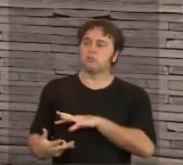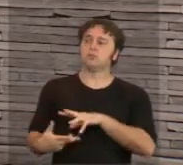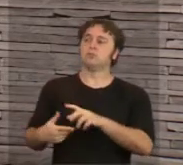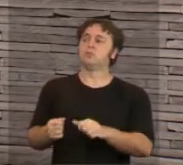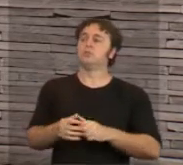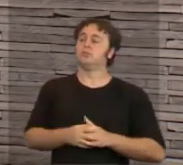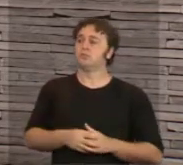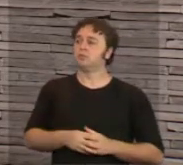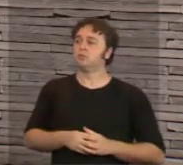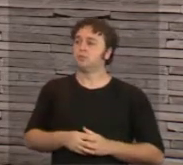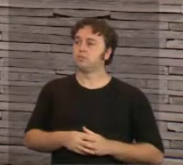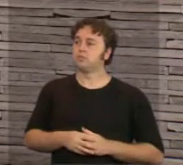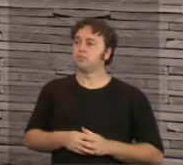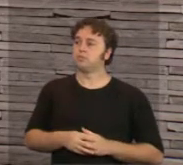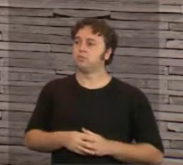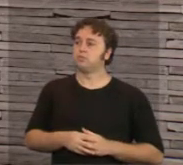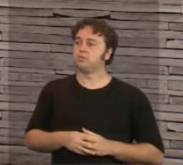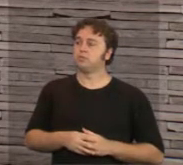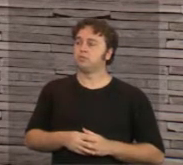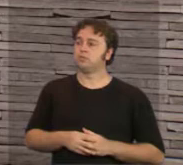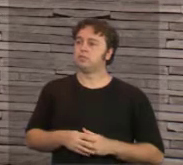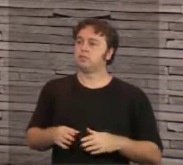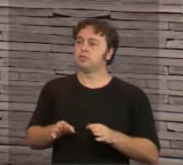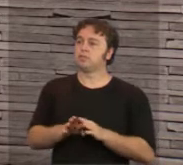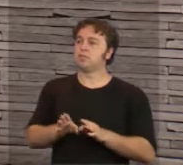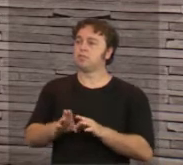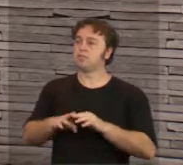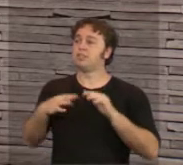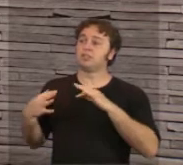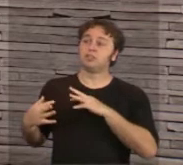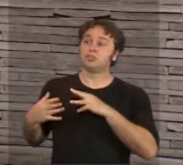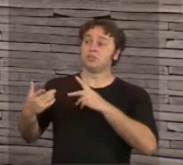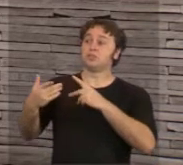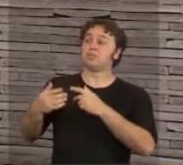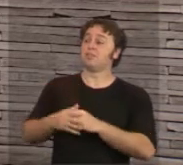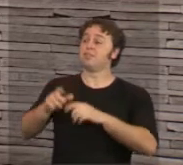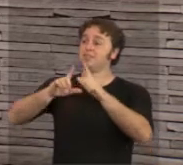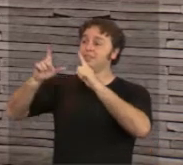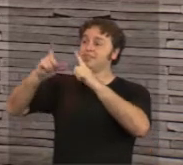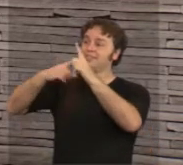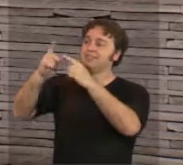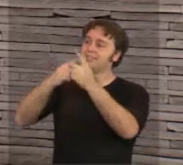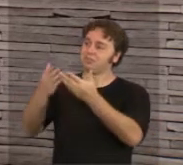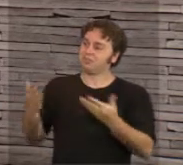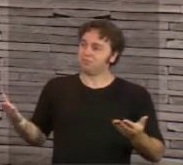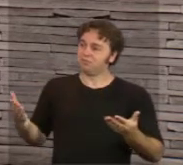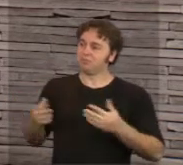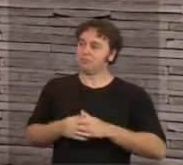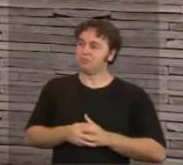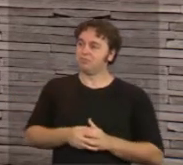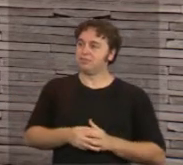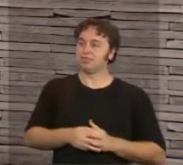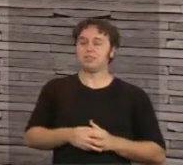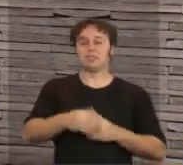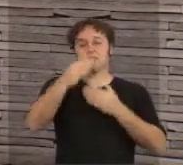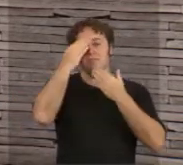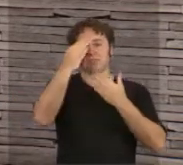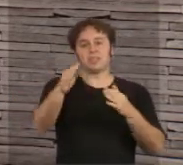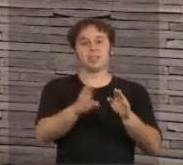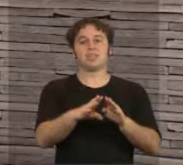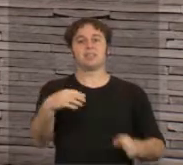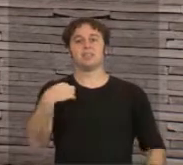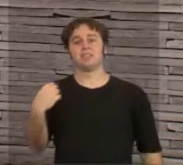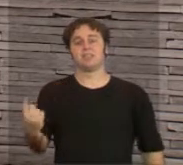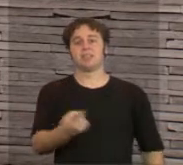Muito bem. E para vocês aí da TV. Muito obrigado. A gente também reza por